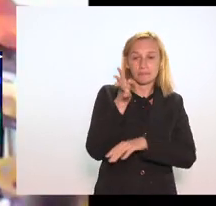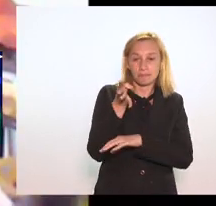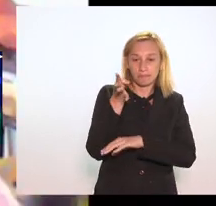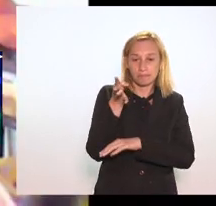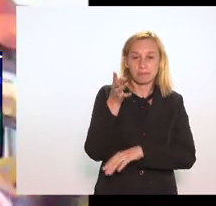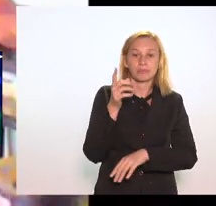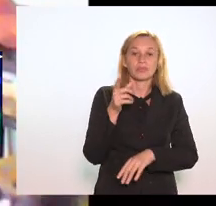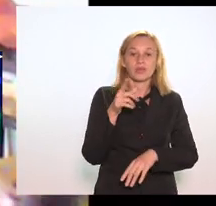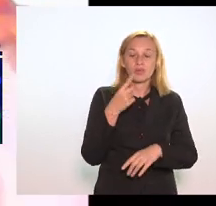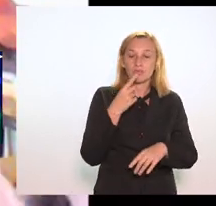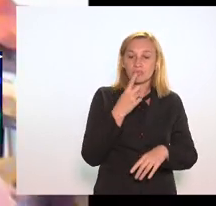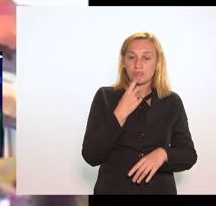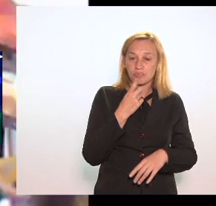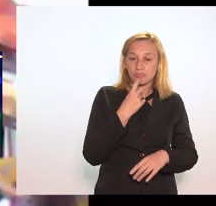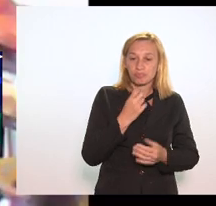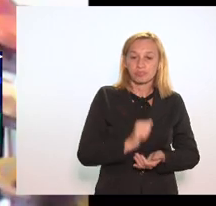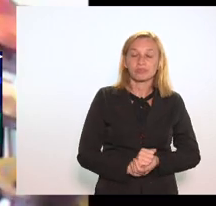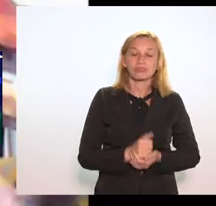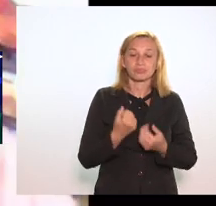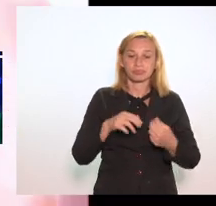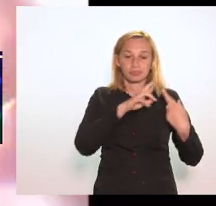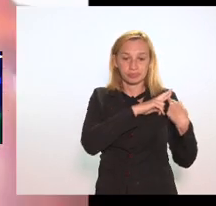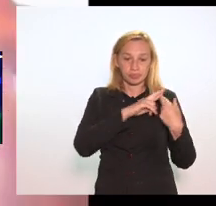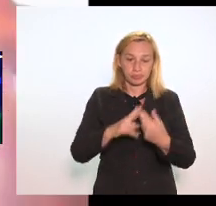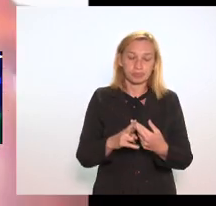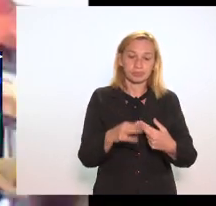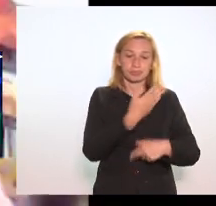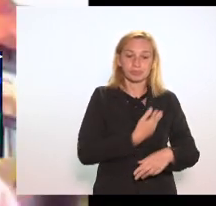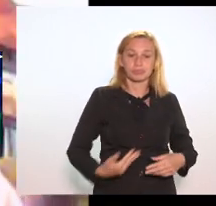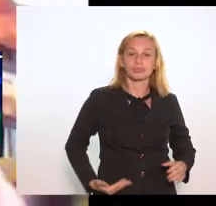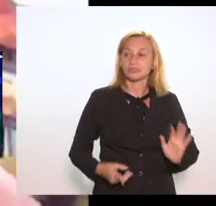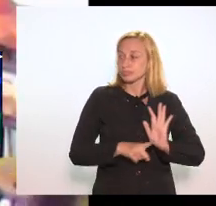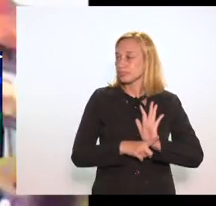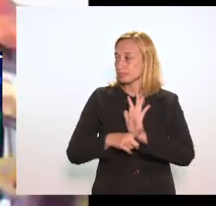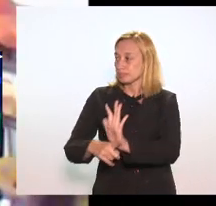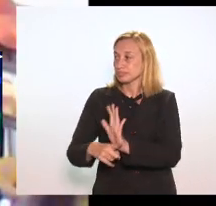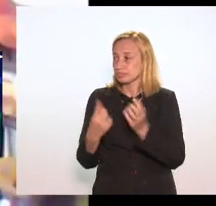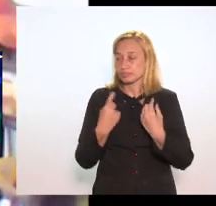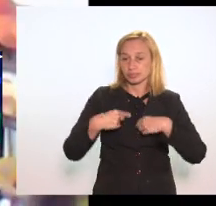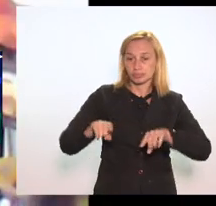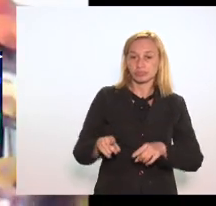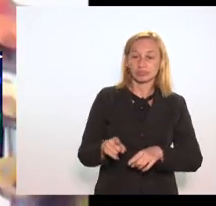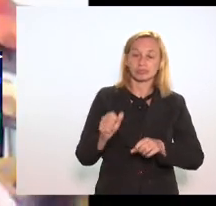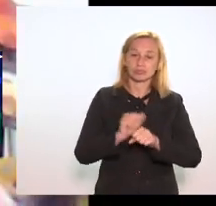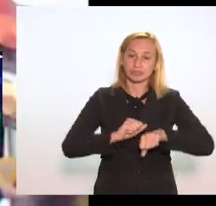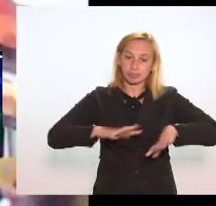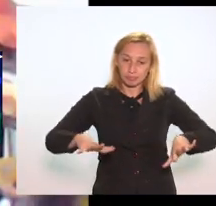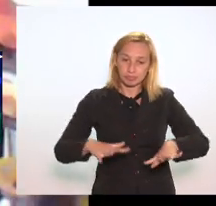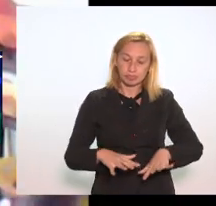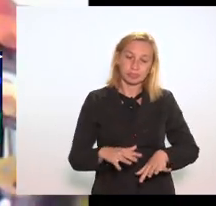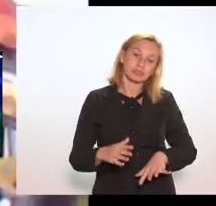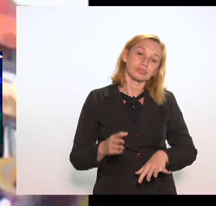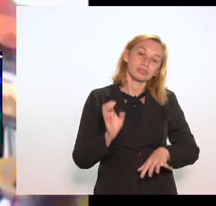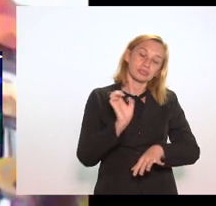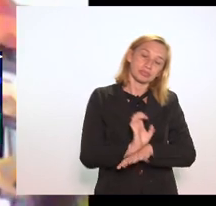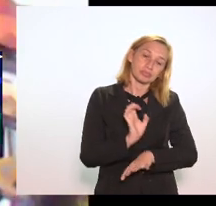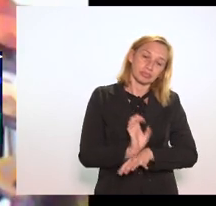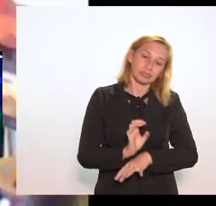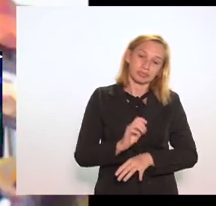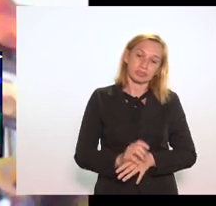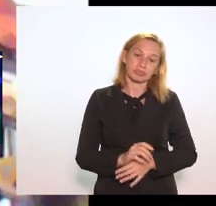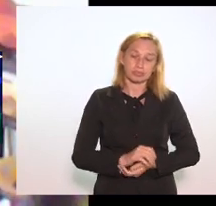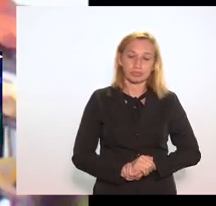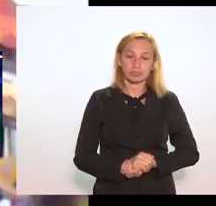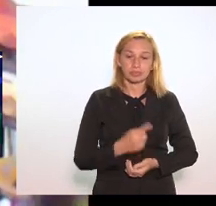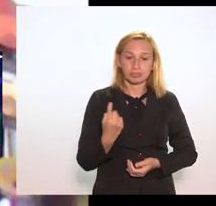para si a responsabilidade de Governador e ajudar a enfrentar a pandemia no estado é isso que a gente acha que tem que ser feito